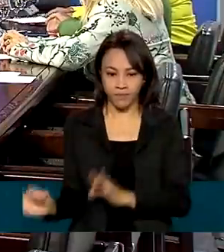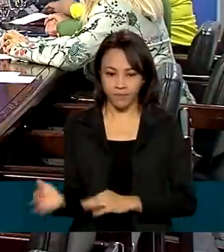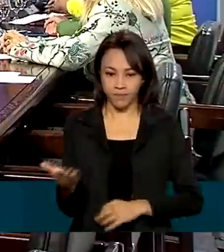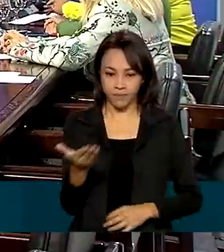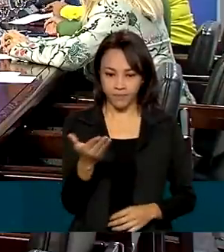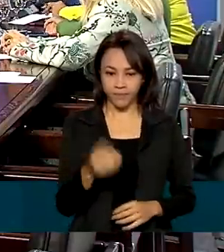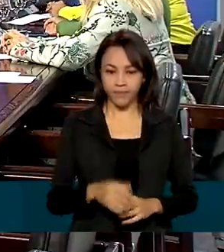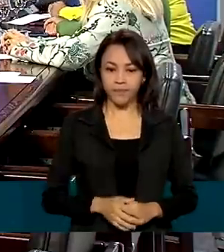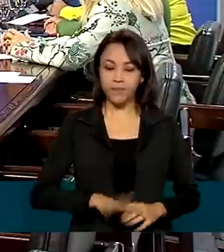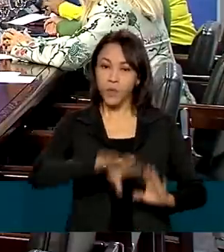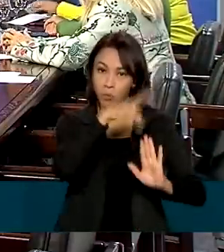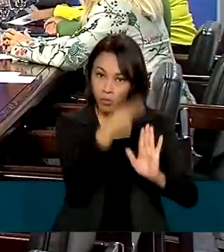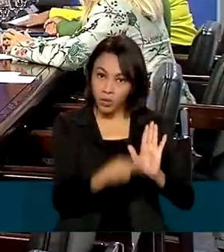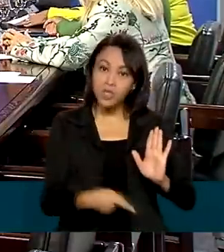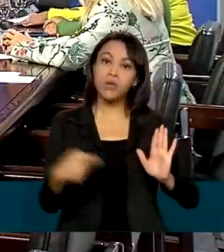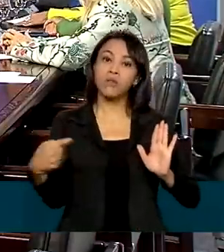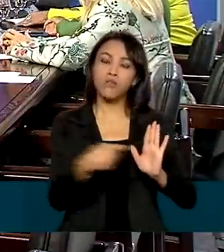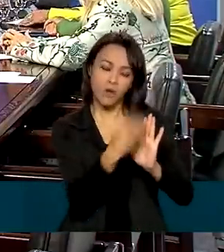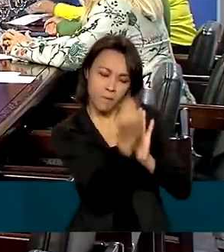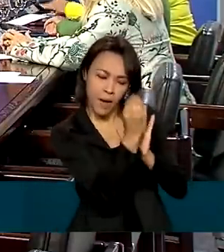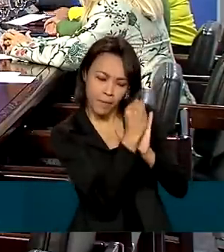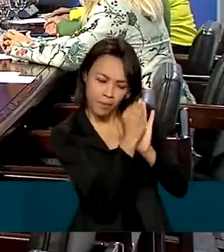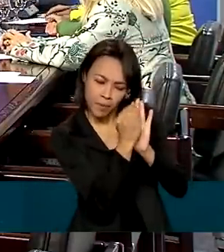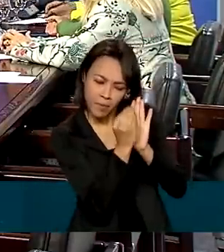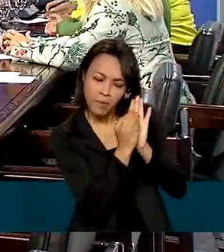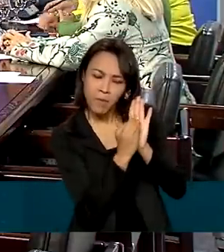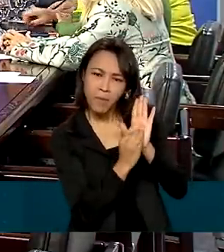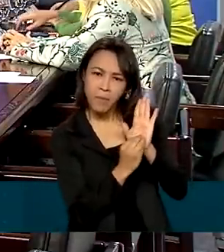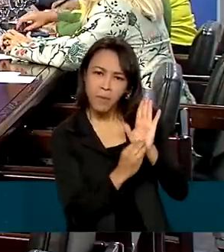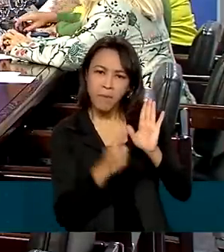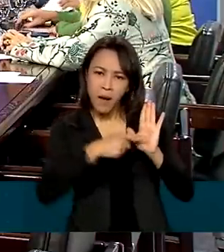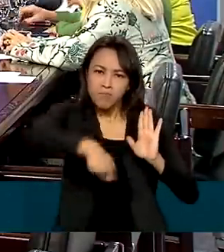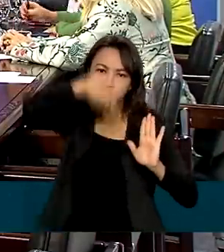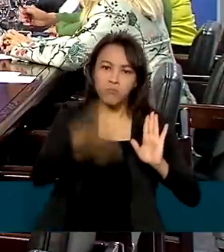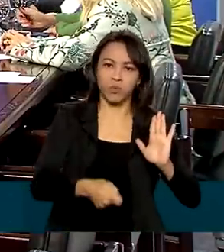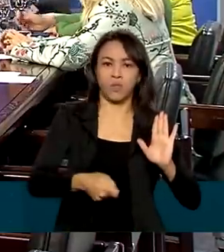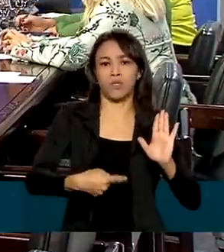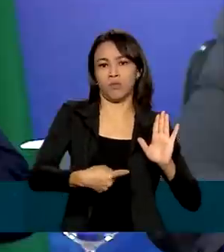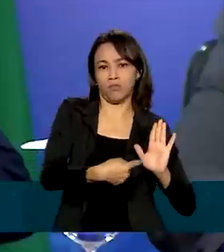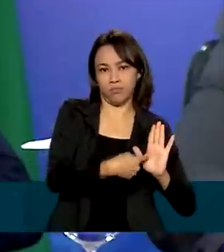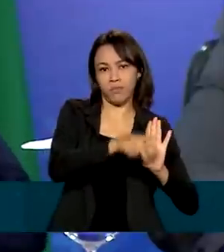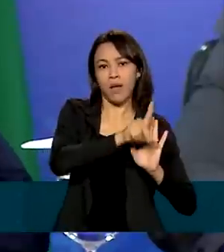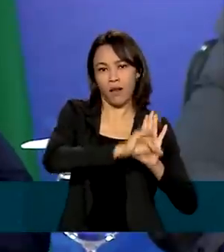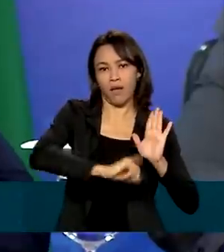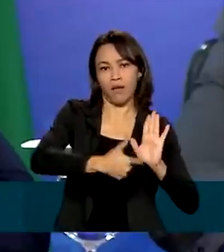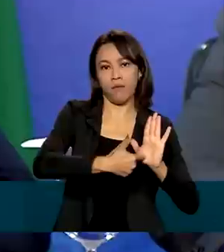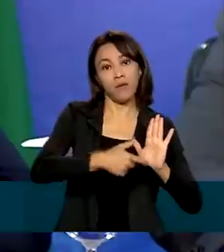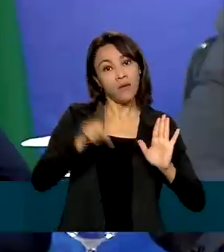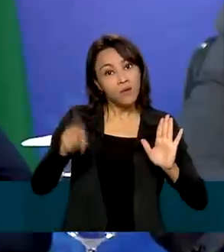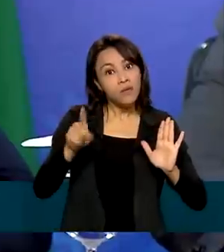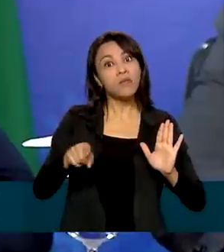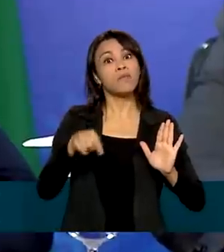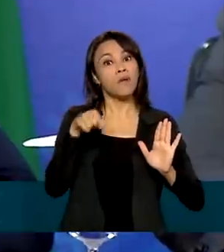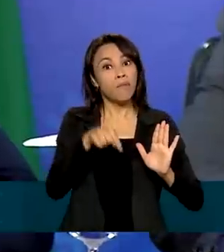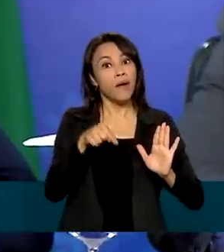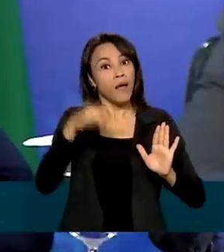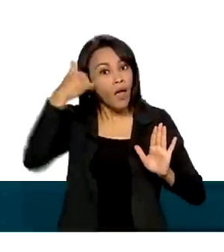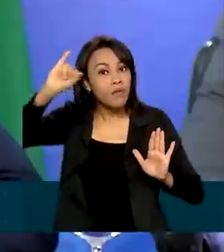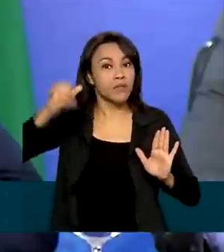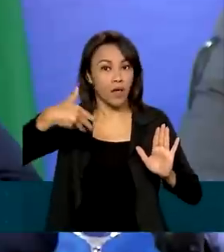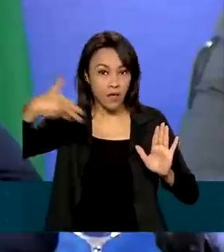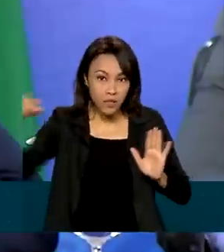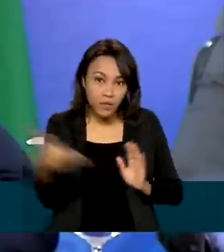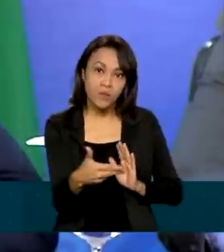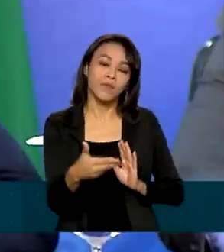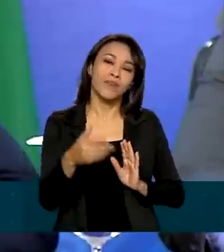O projeto foi feito com o espírito de punir, obviamente, mas também desestimular ações dessa natureza.